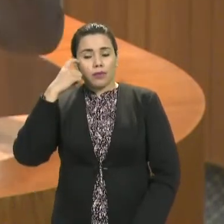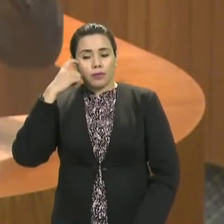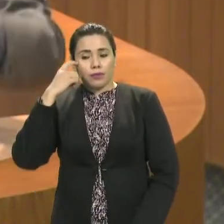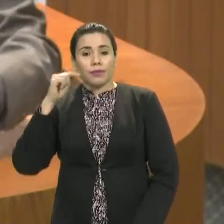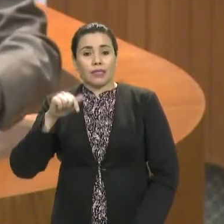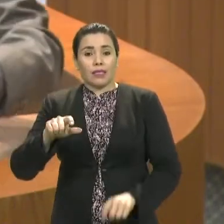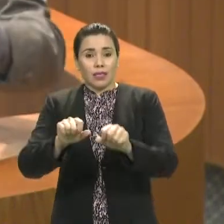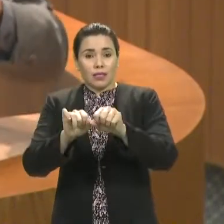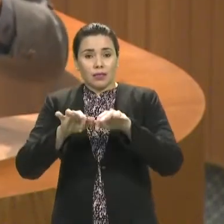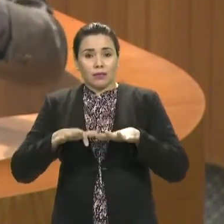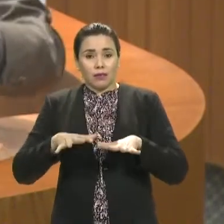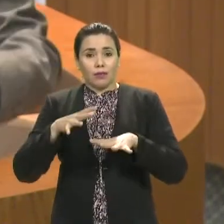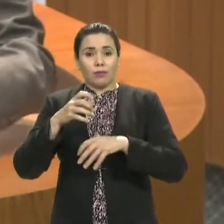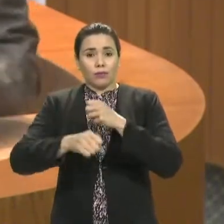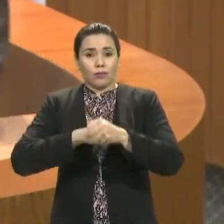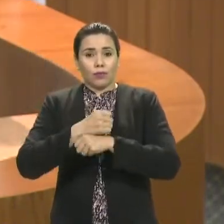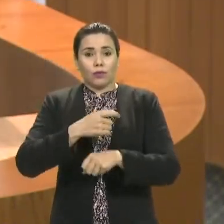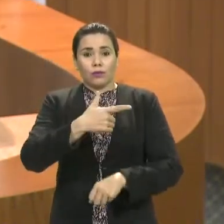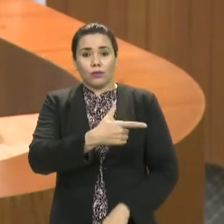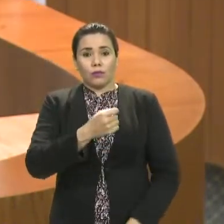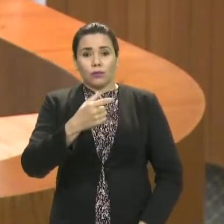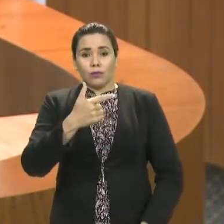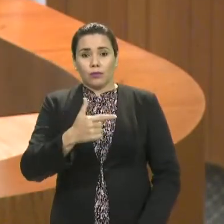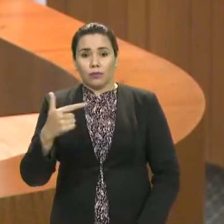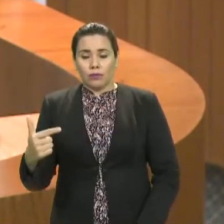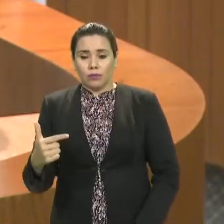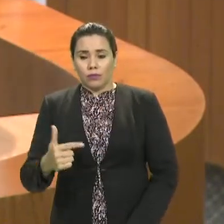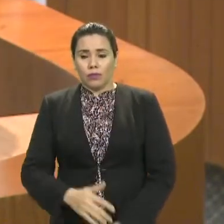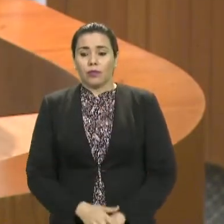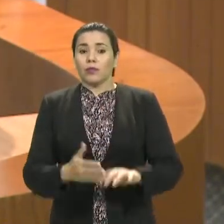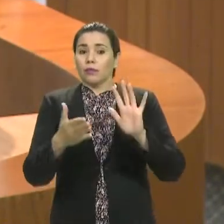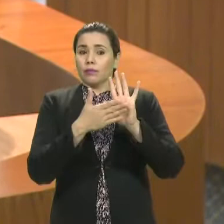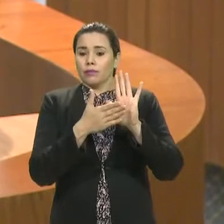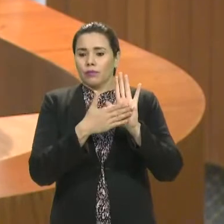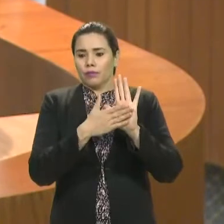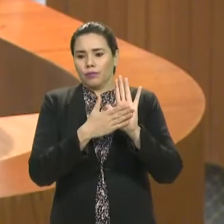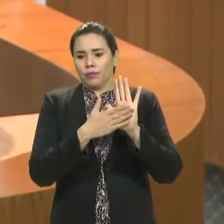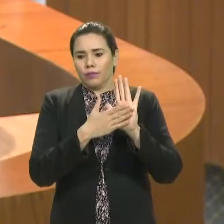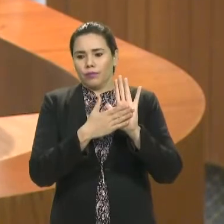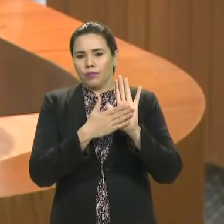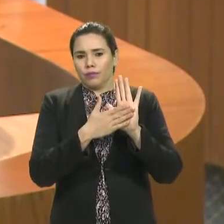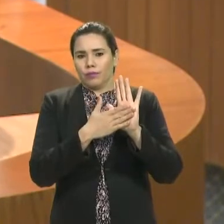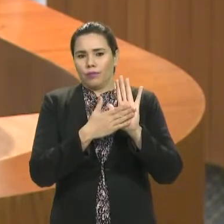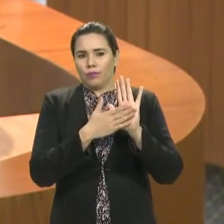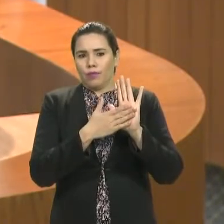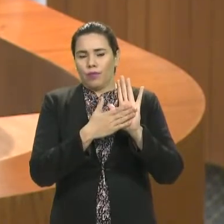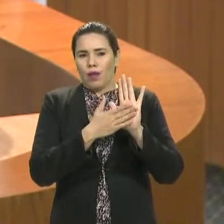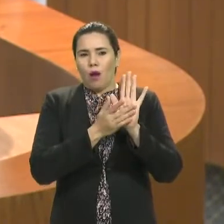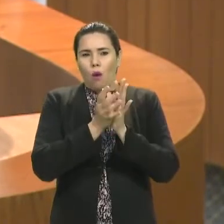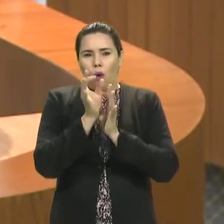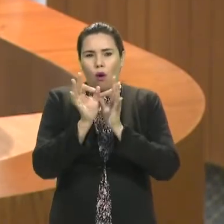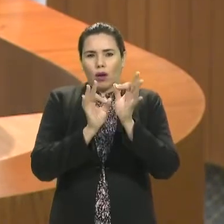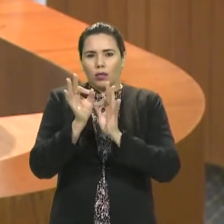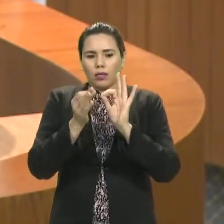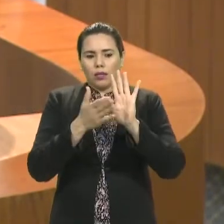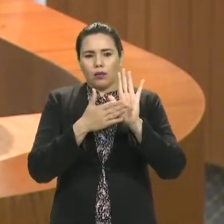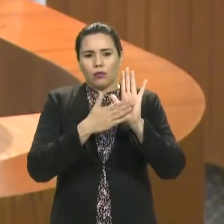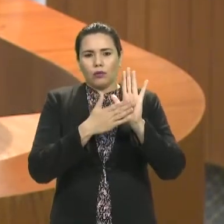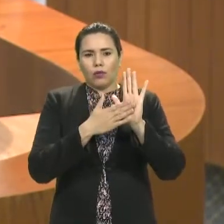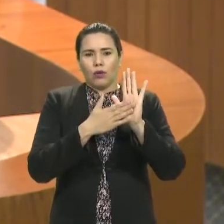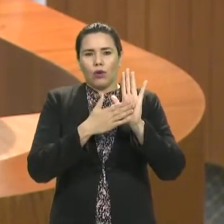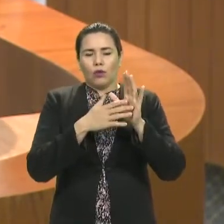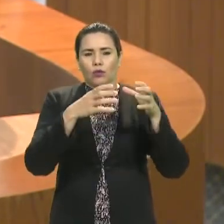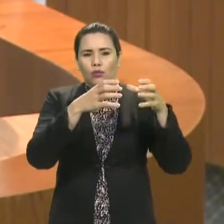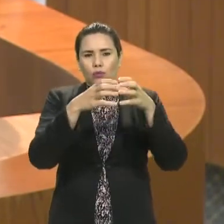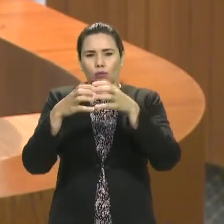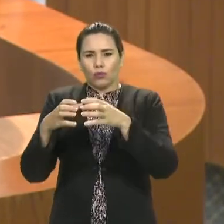de 2022 é esta formação do bloco que vem lá de